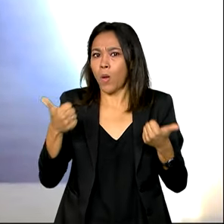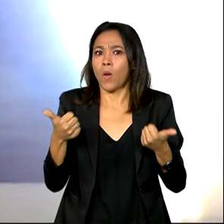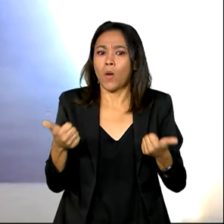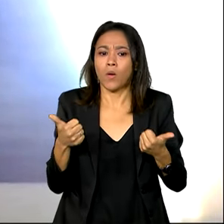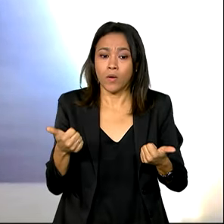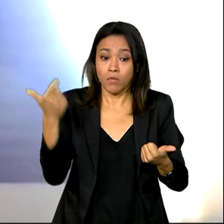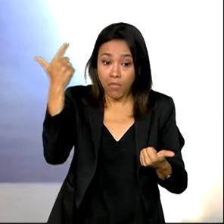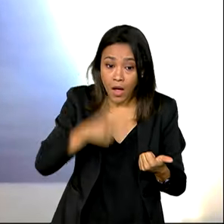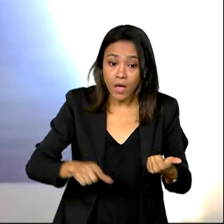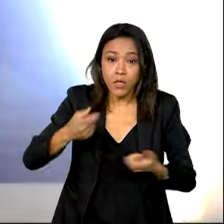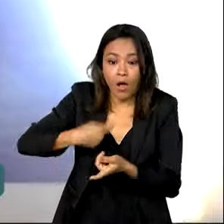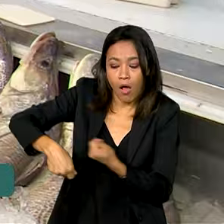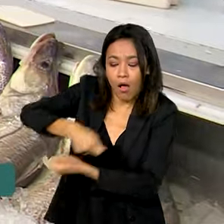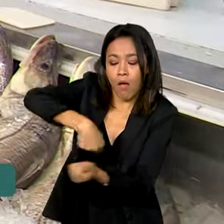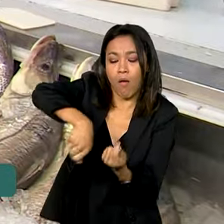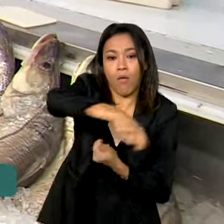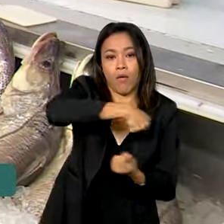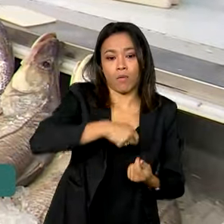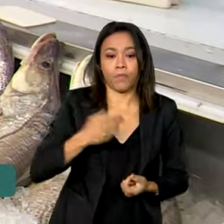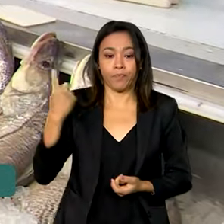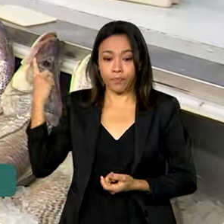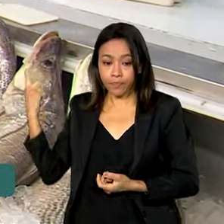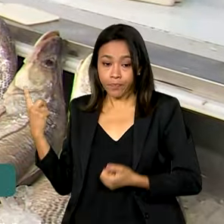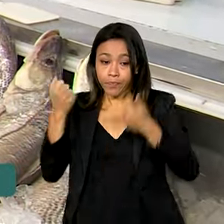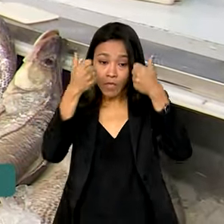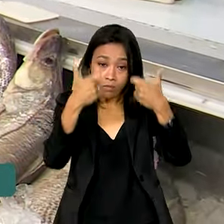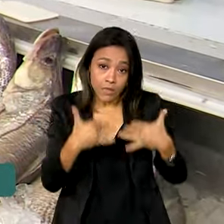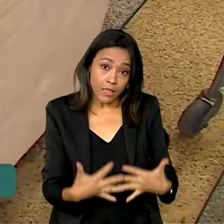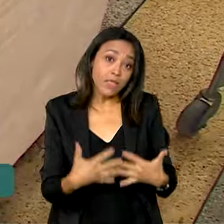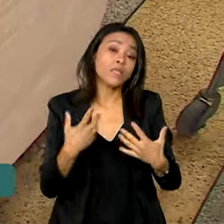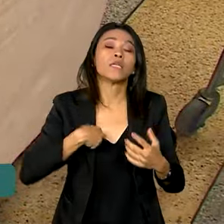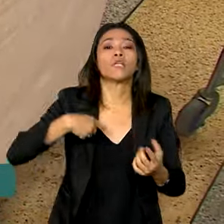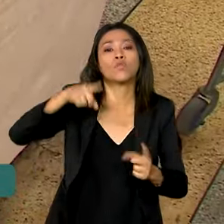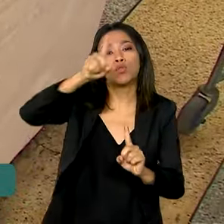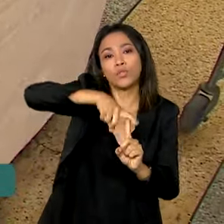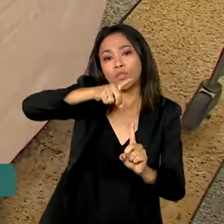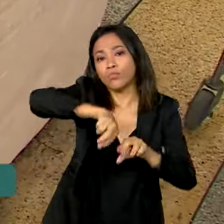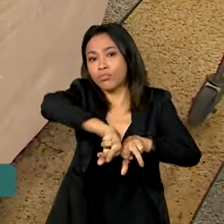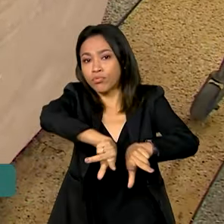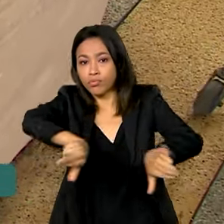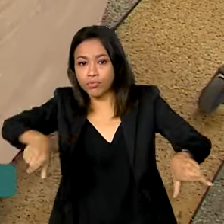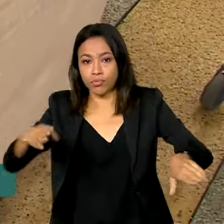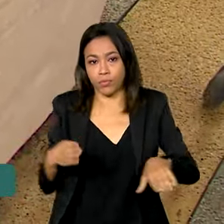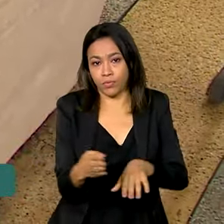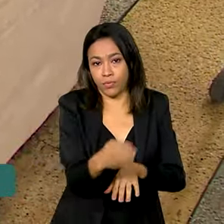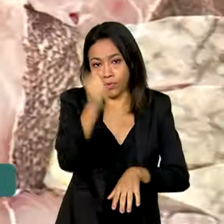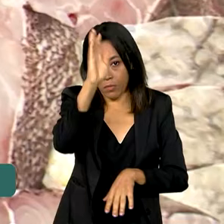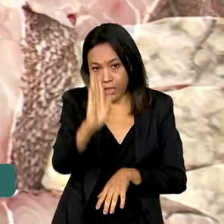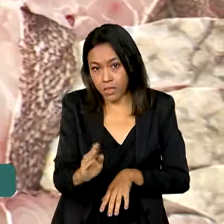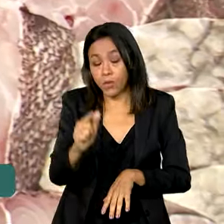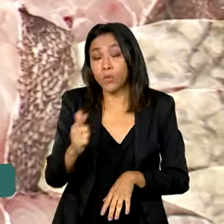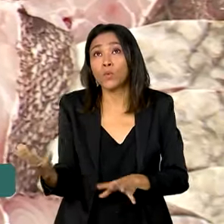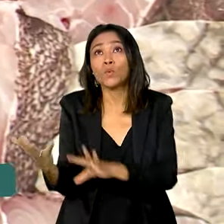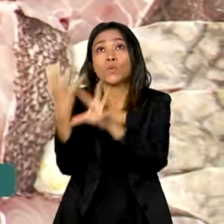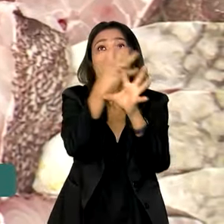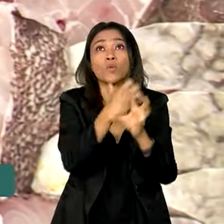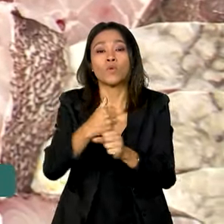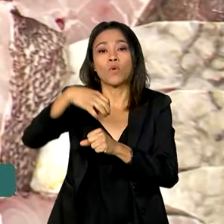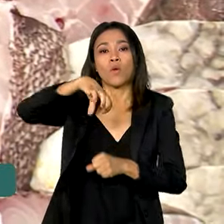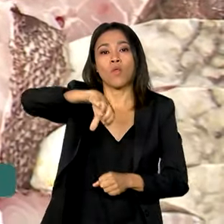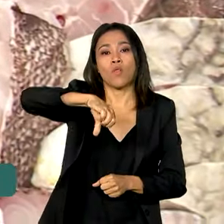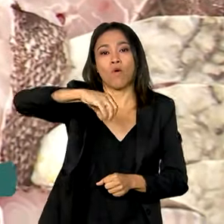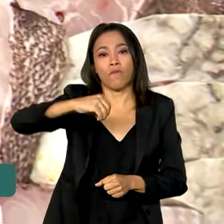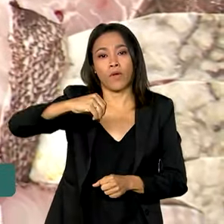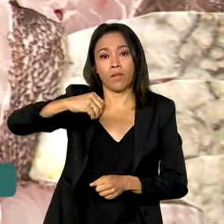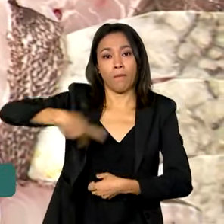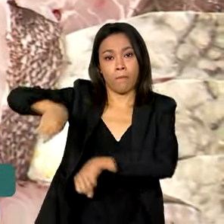traz mais negócios, né? Os pescados brasileiros já estão presentes em cerca de 90 países e